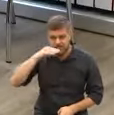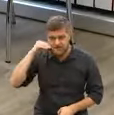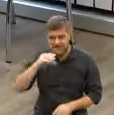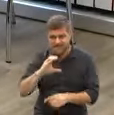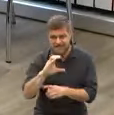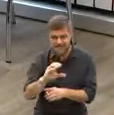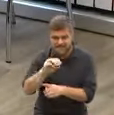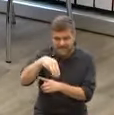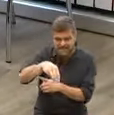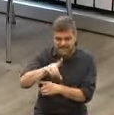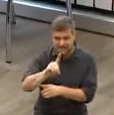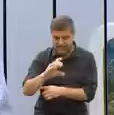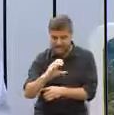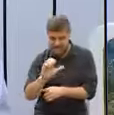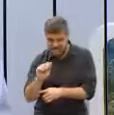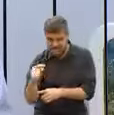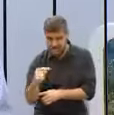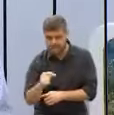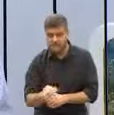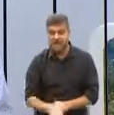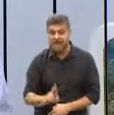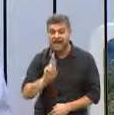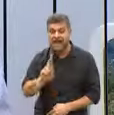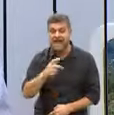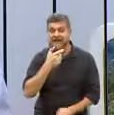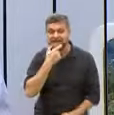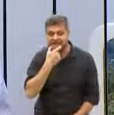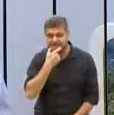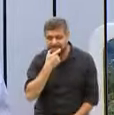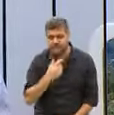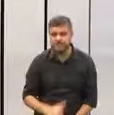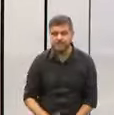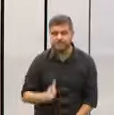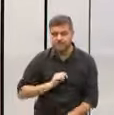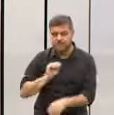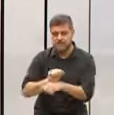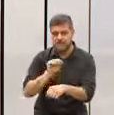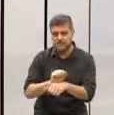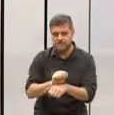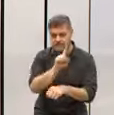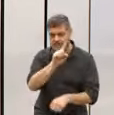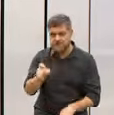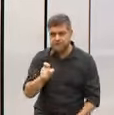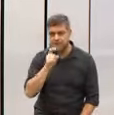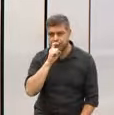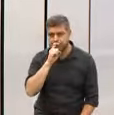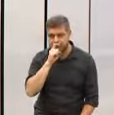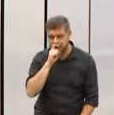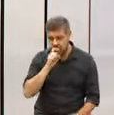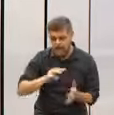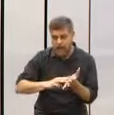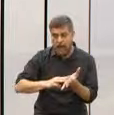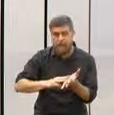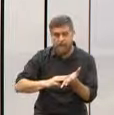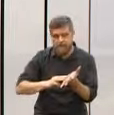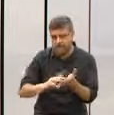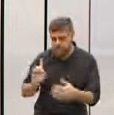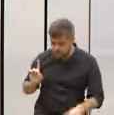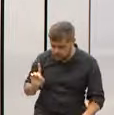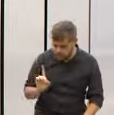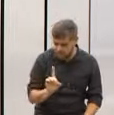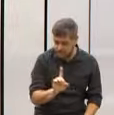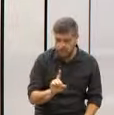Criança e do Adolescente aqui de Campinas, Renê Oliveira. A gente aguarda ainda a presença do vereador Zé Carlos, que é membro